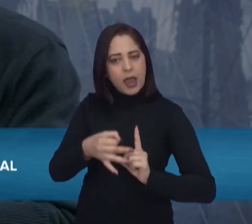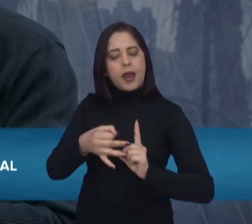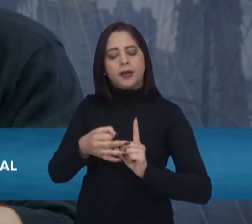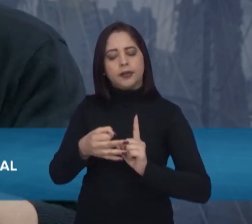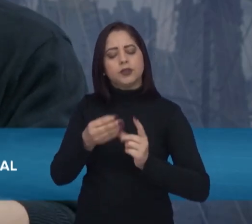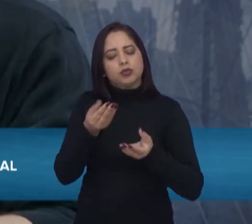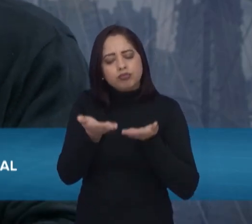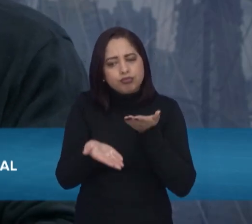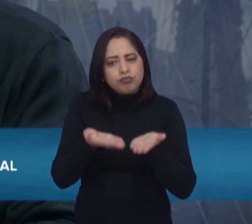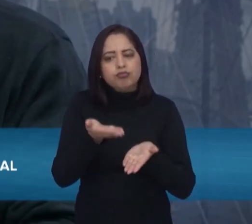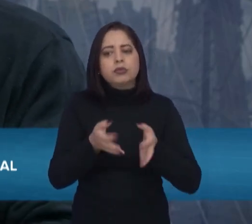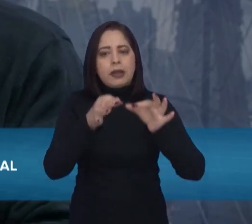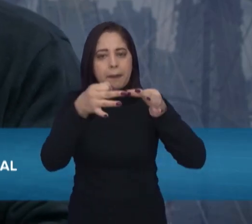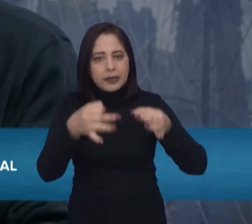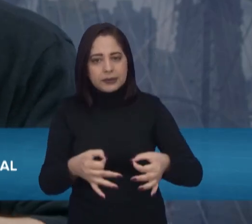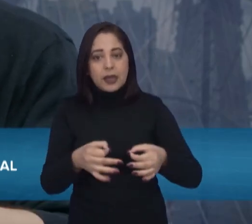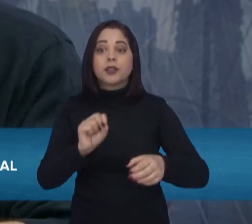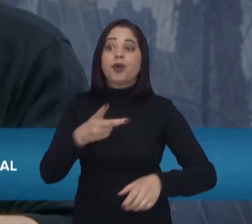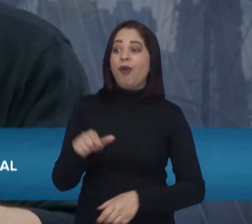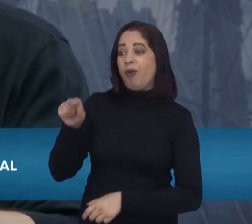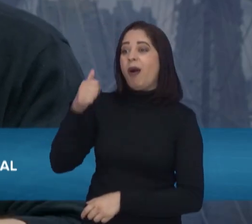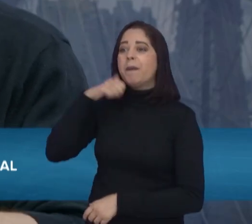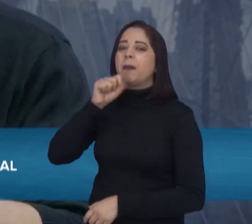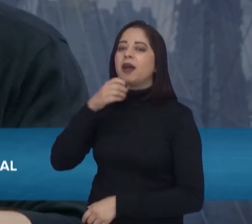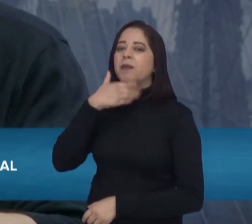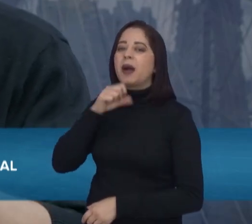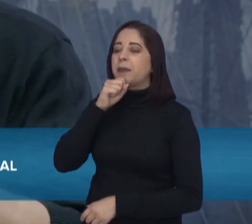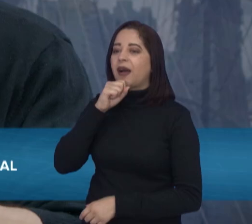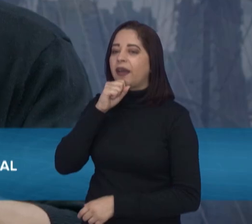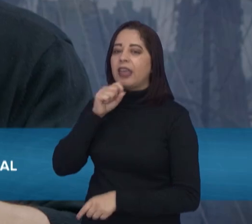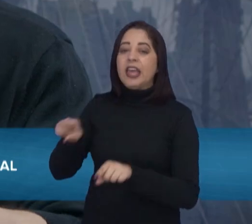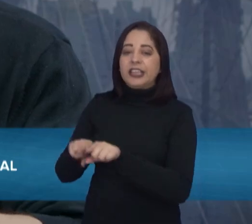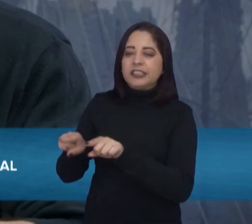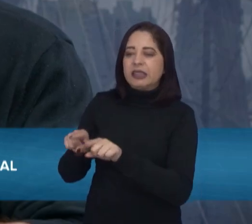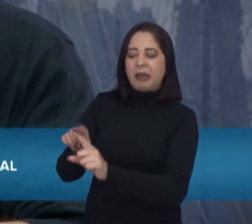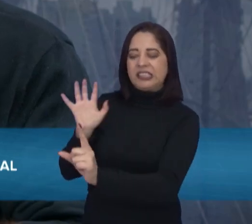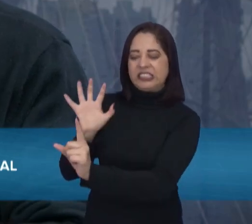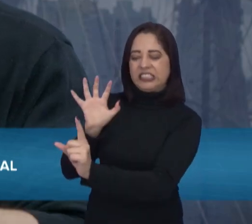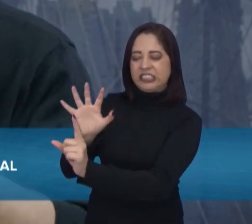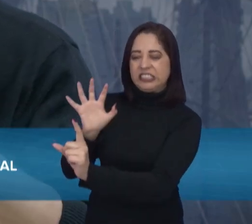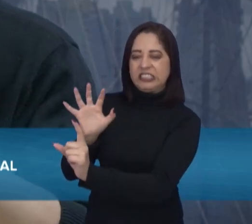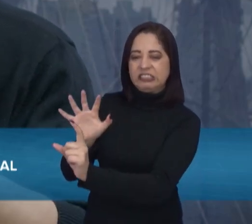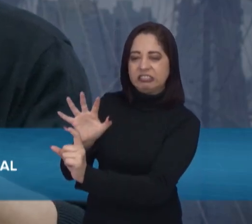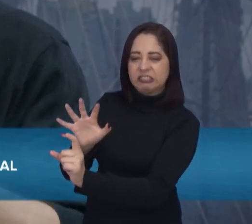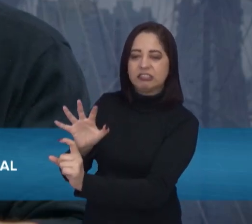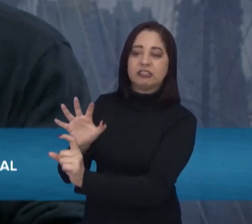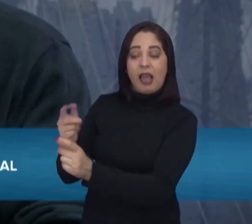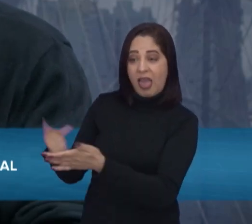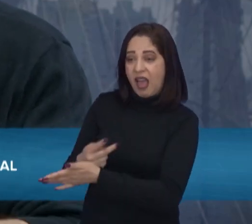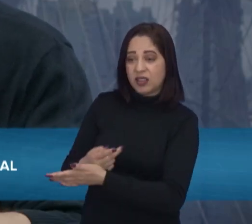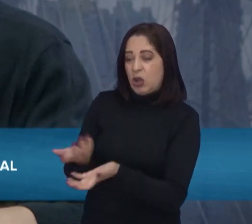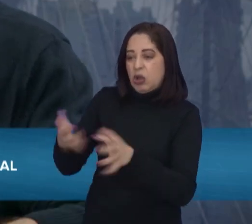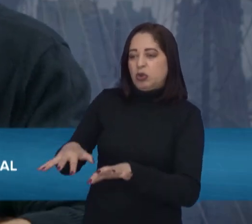no potencial que ele deseja chegar, ou tem pais também sabotadores, que influenciam, que sabotam, que não querem que o filho se